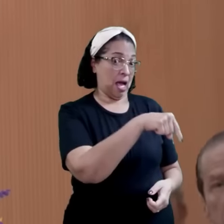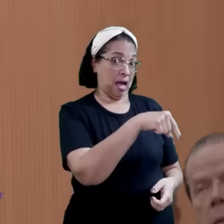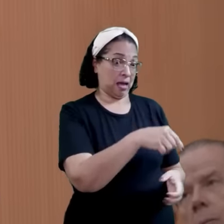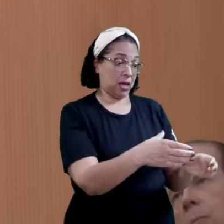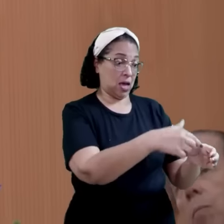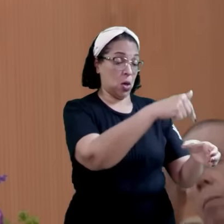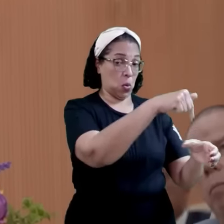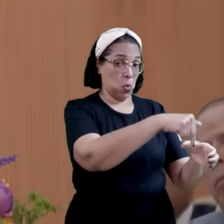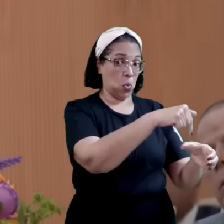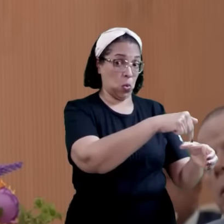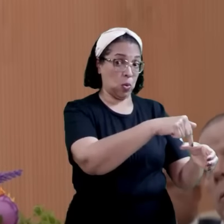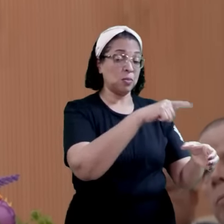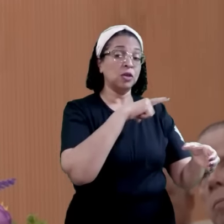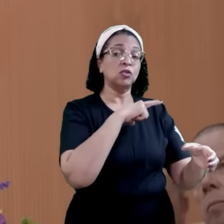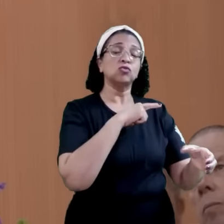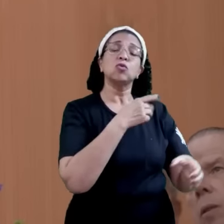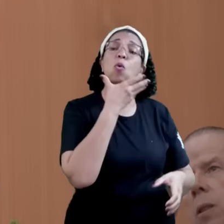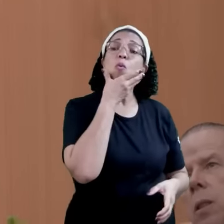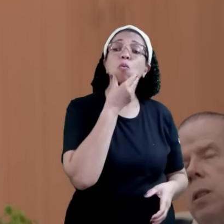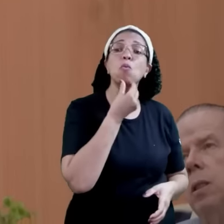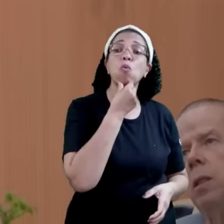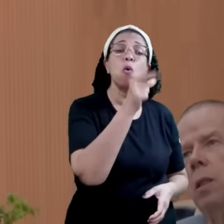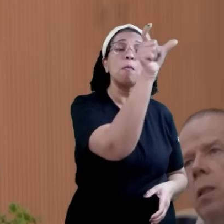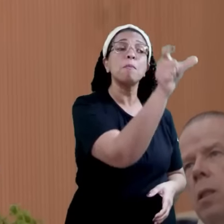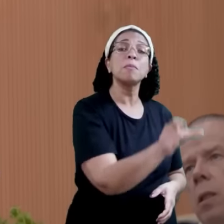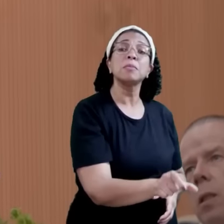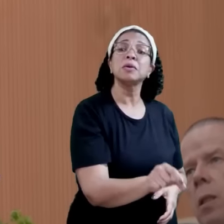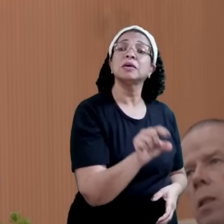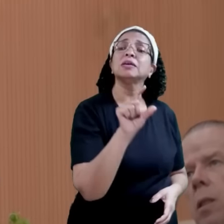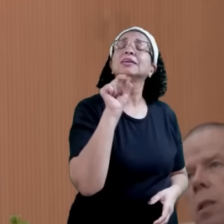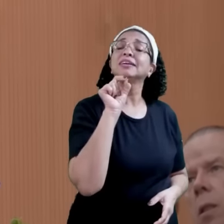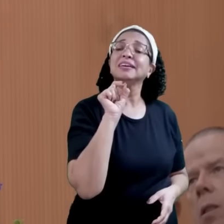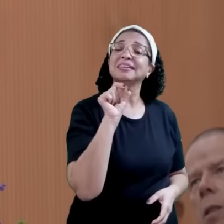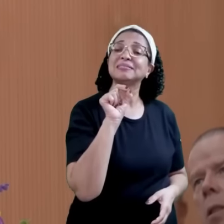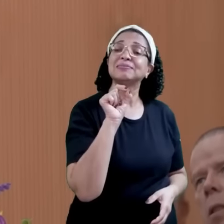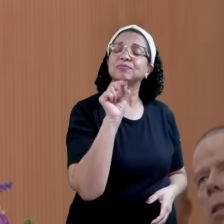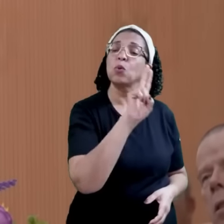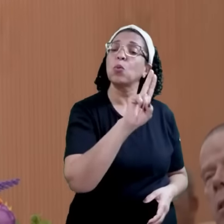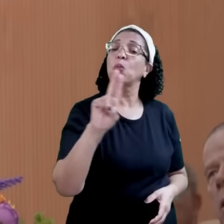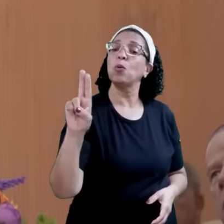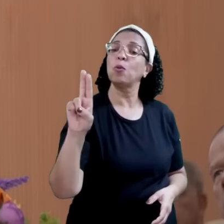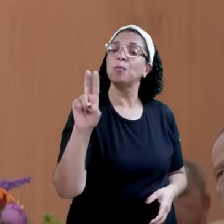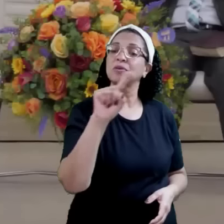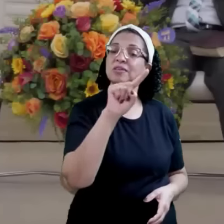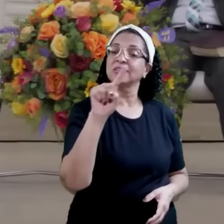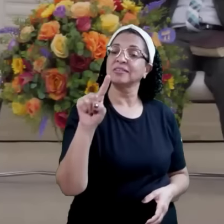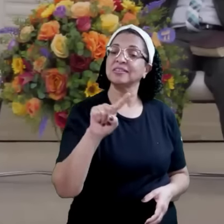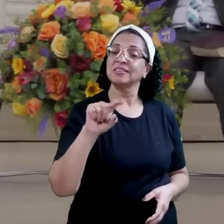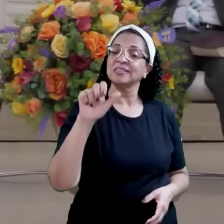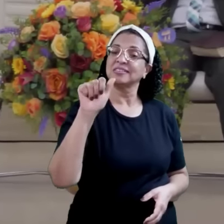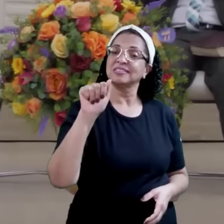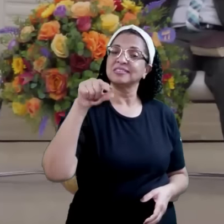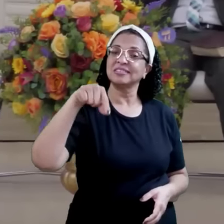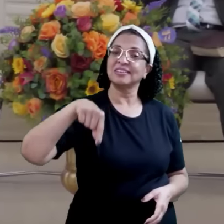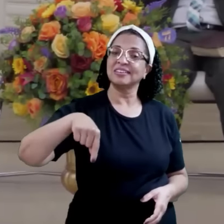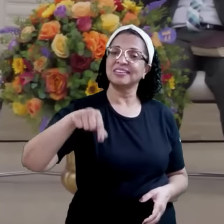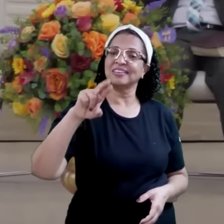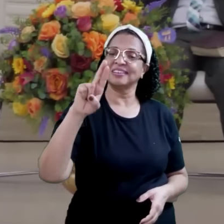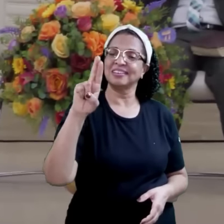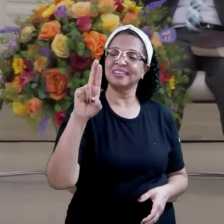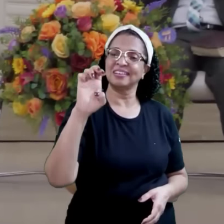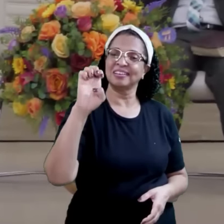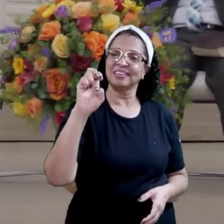homem chamado Zaqueu Você conhece o texto irmão por isso que é bom pregar texto conhecido que a gente só vai Relembrando chefe dos